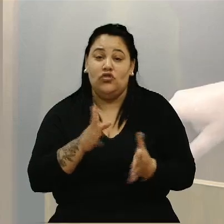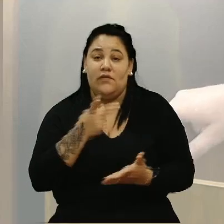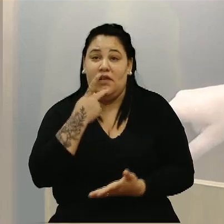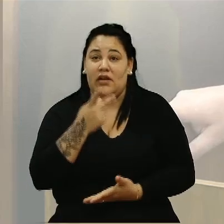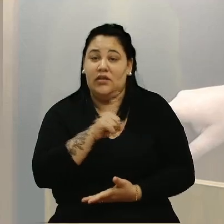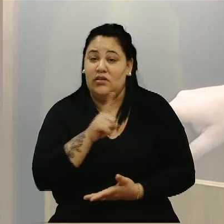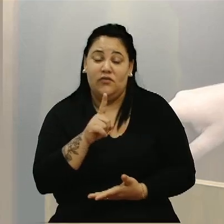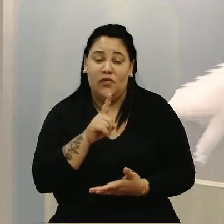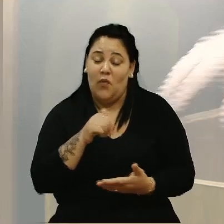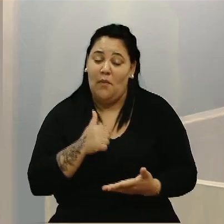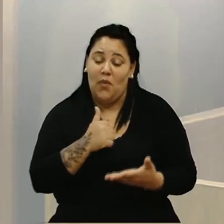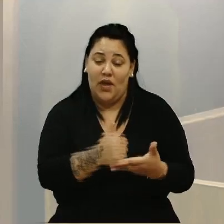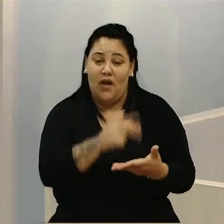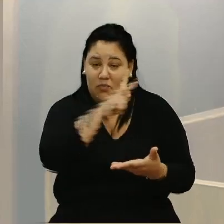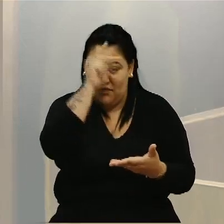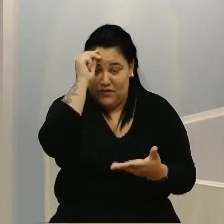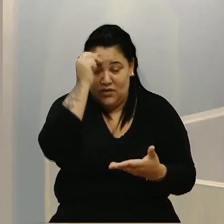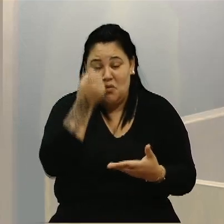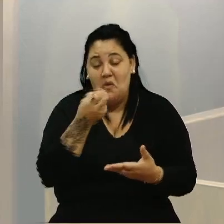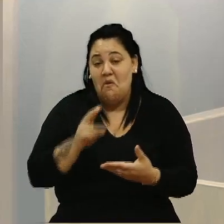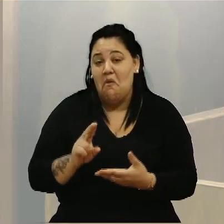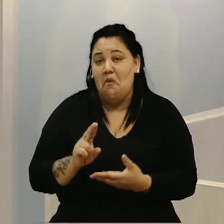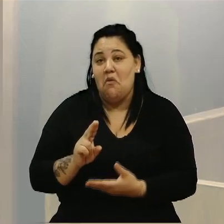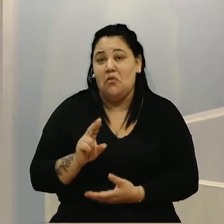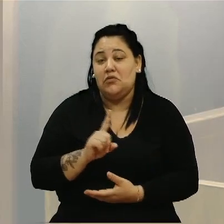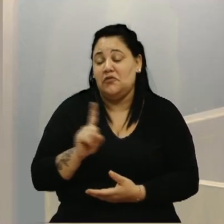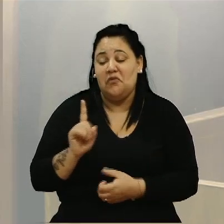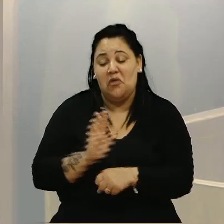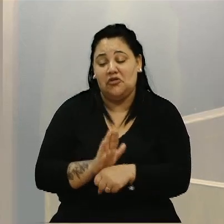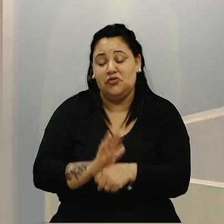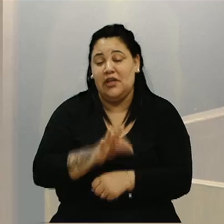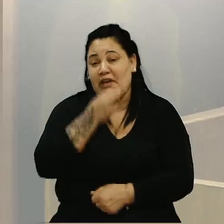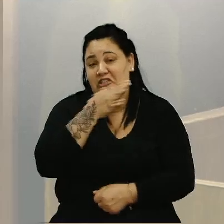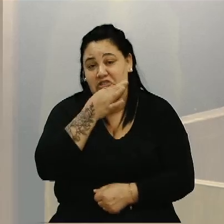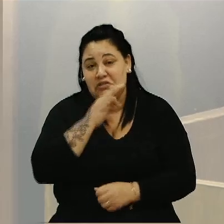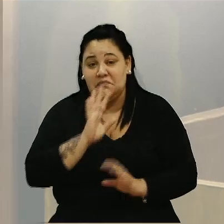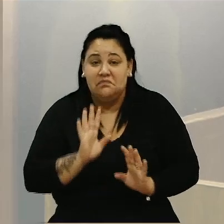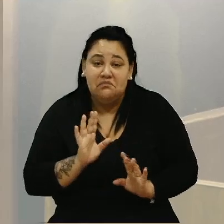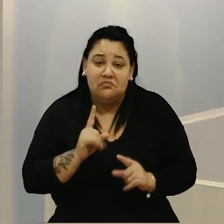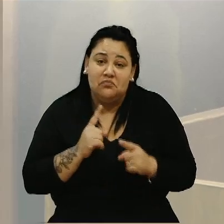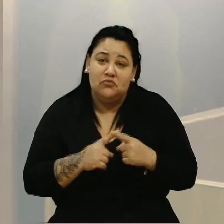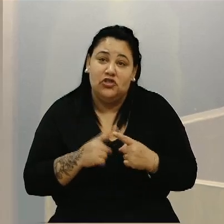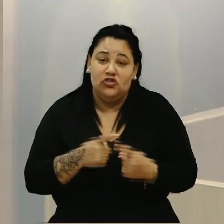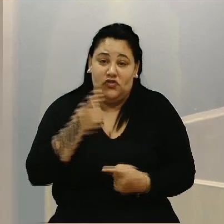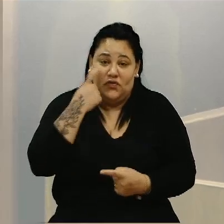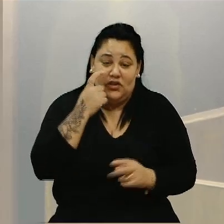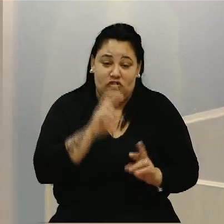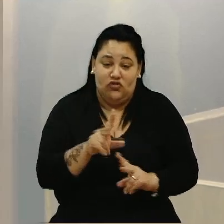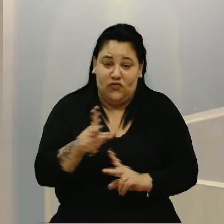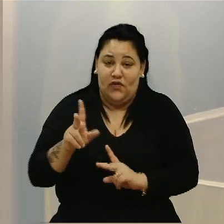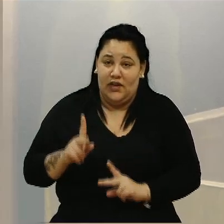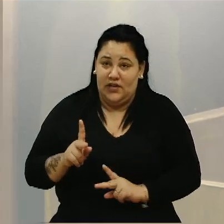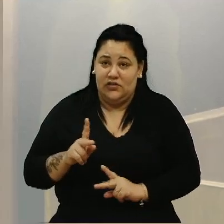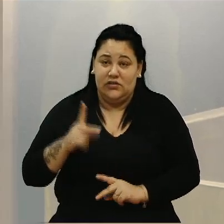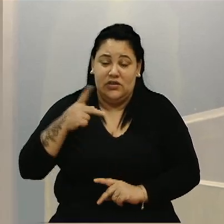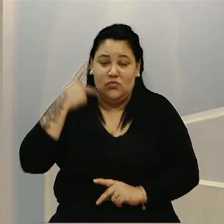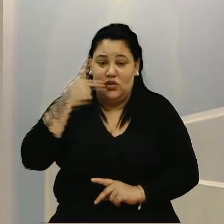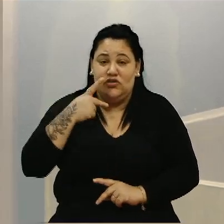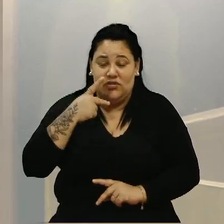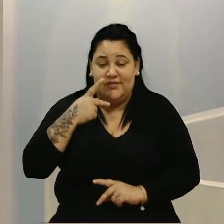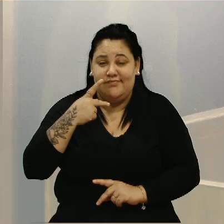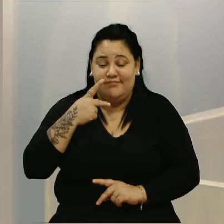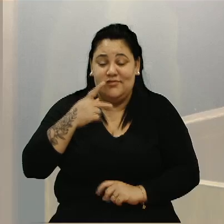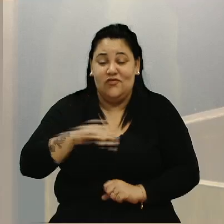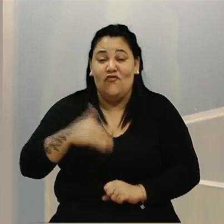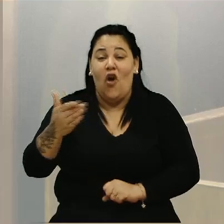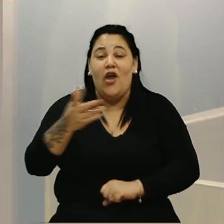a mão ao prefeito, ou não vão, né, ajudar Caxias do Sul. O que a gente vê de diferente nas políticas internacionais, quando a gente